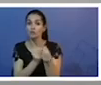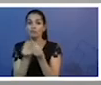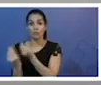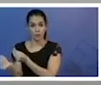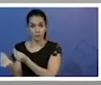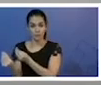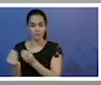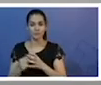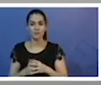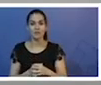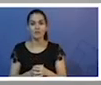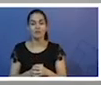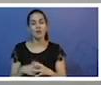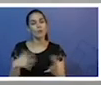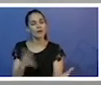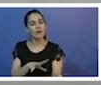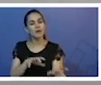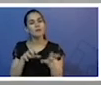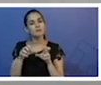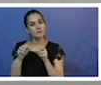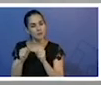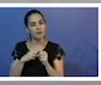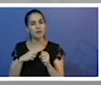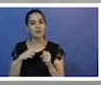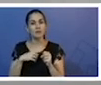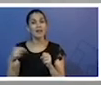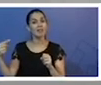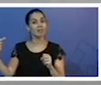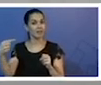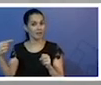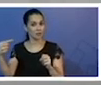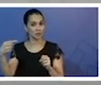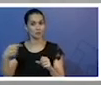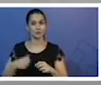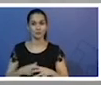Então, por isso ele recebendo, ele tem uma carga negativa.